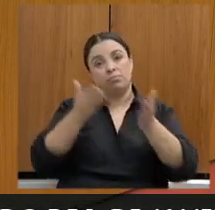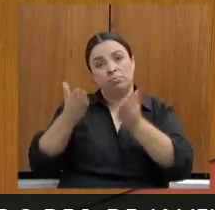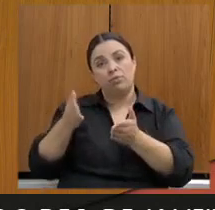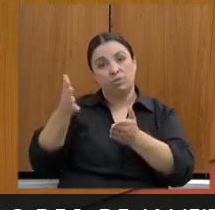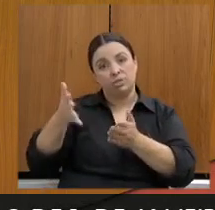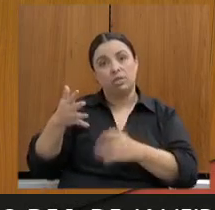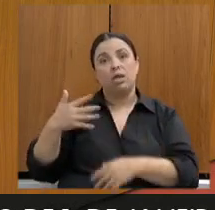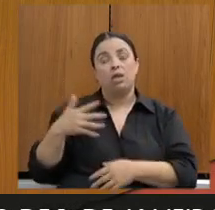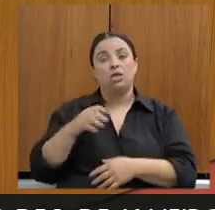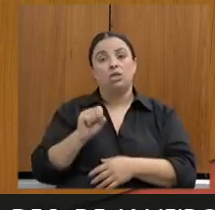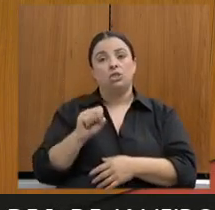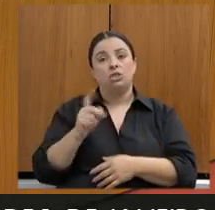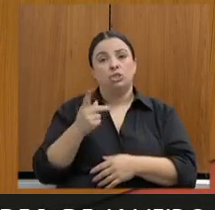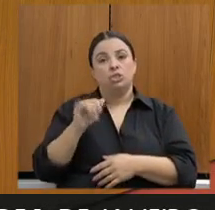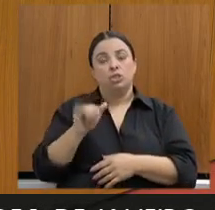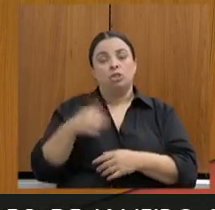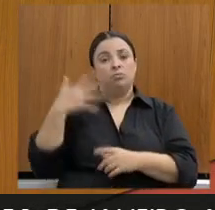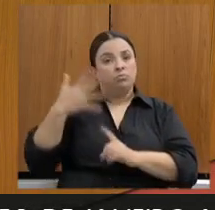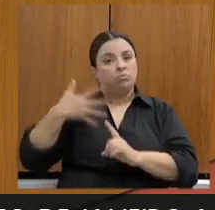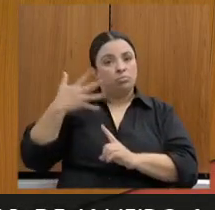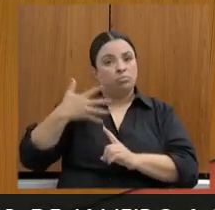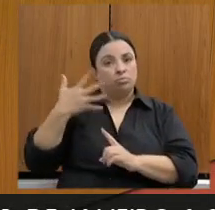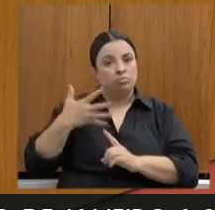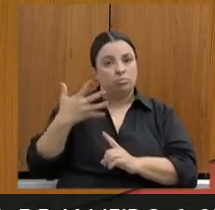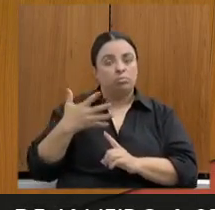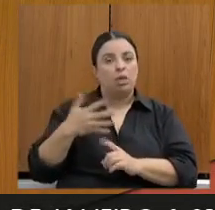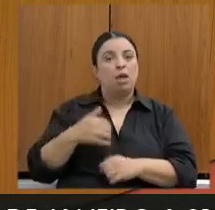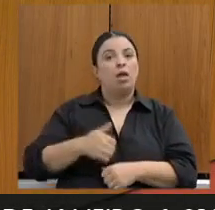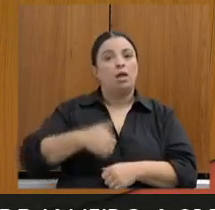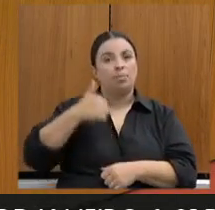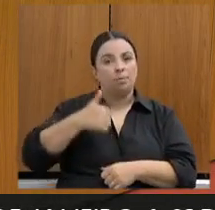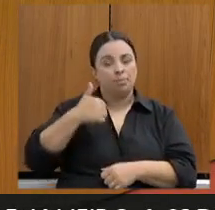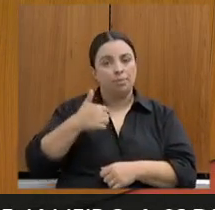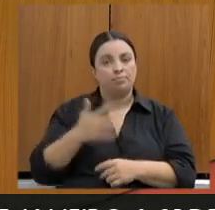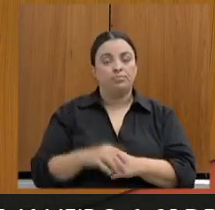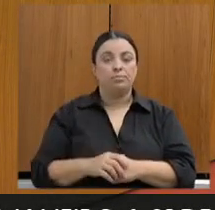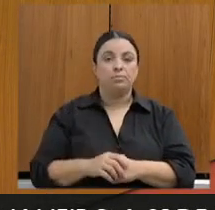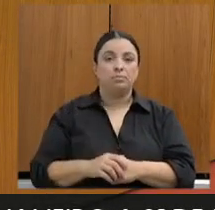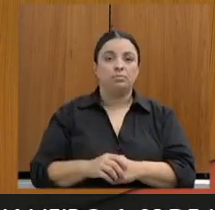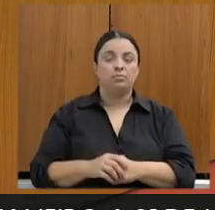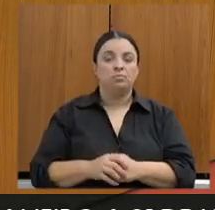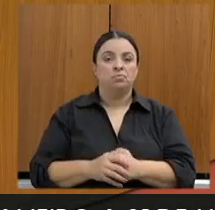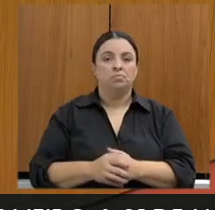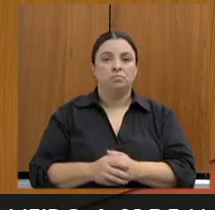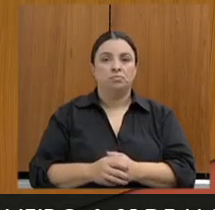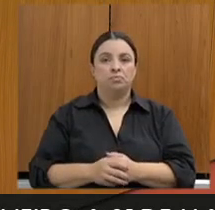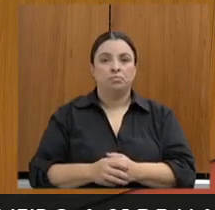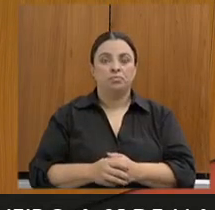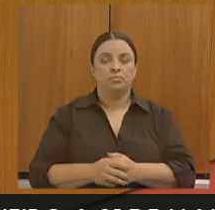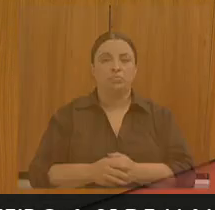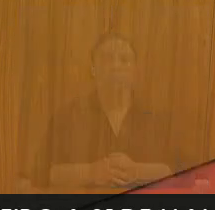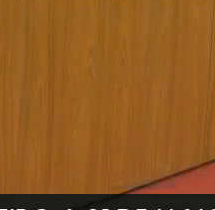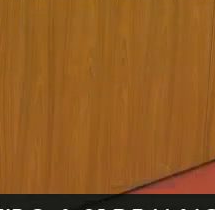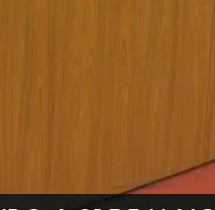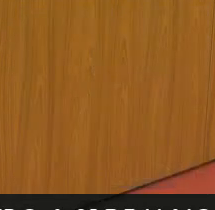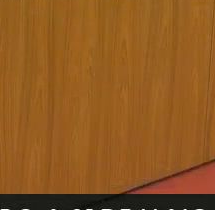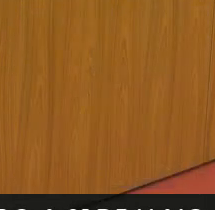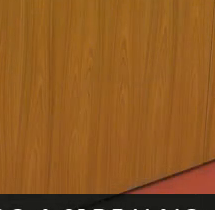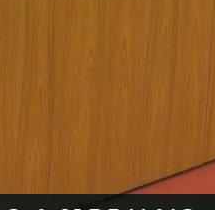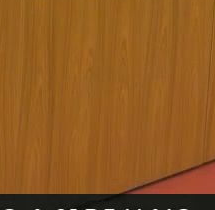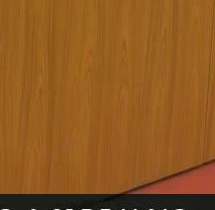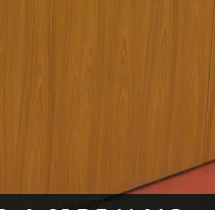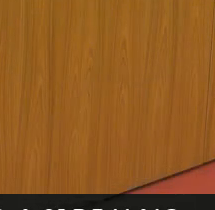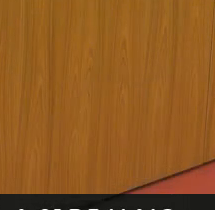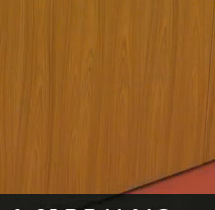vossa excelência para que vai passar essa possa fazer os a palavra nesse primeiro caso a senhora deseja fazer Oi bom dia